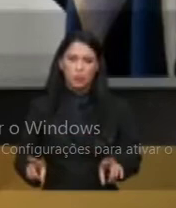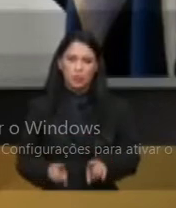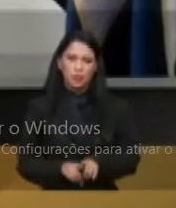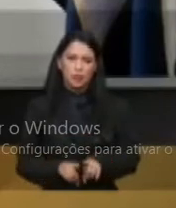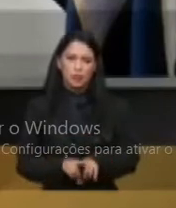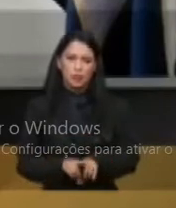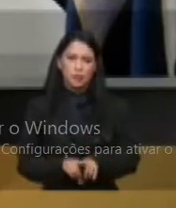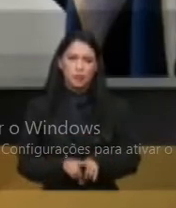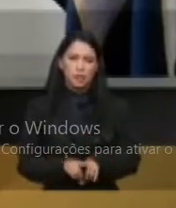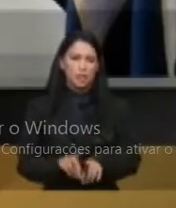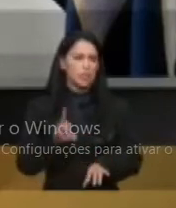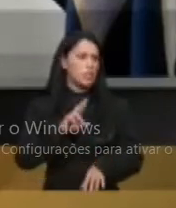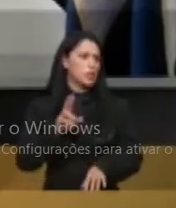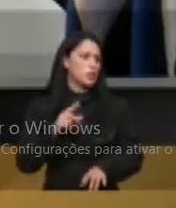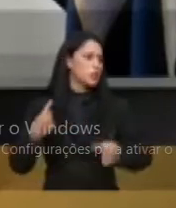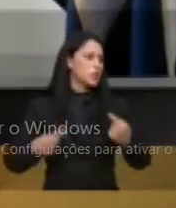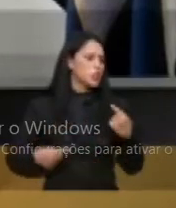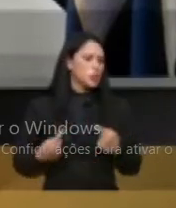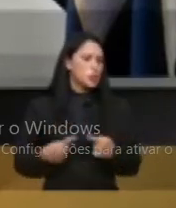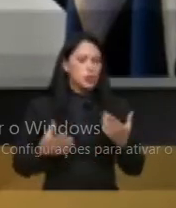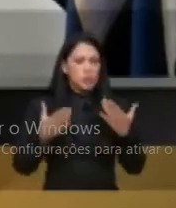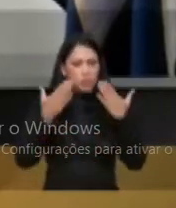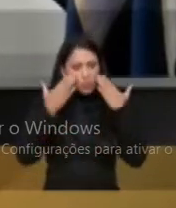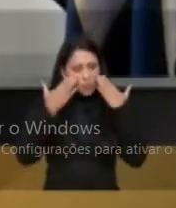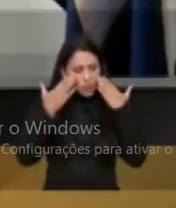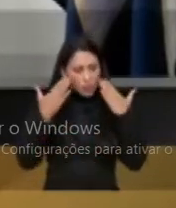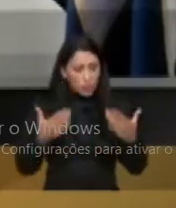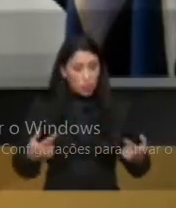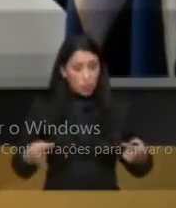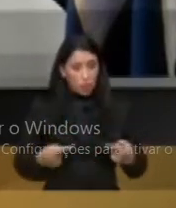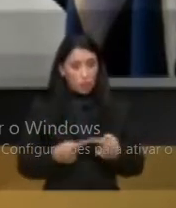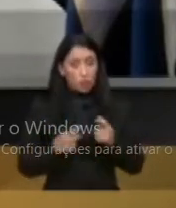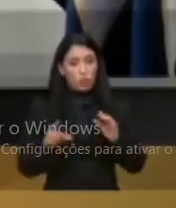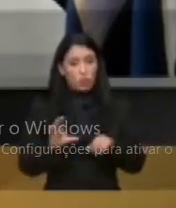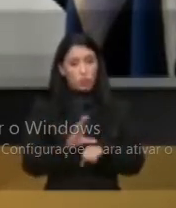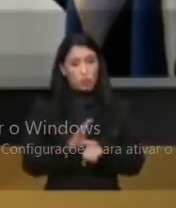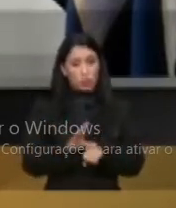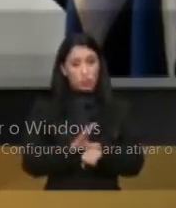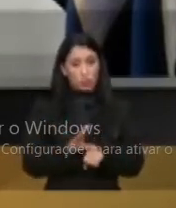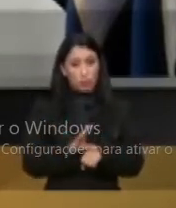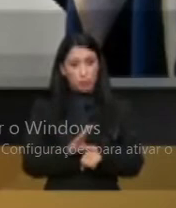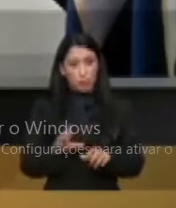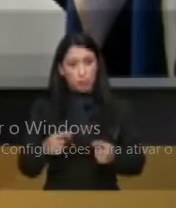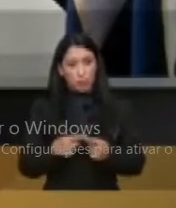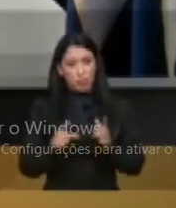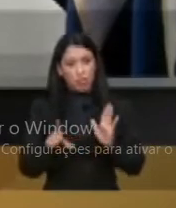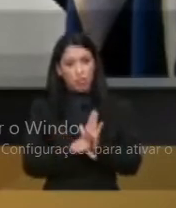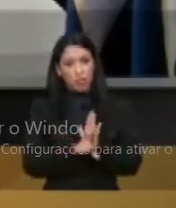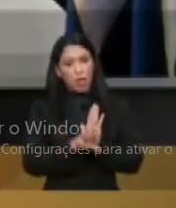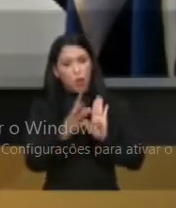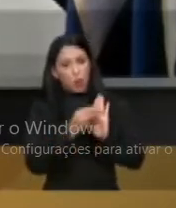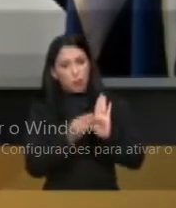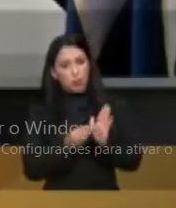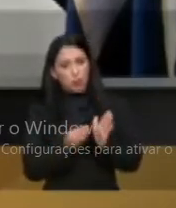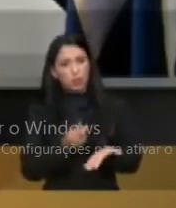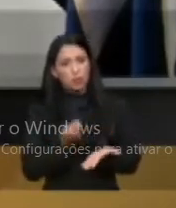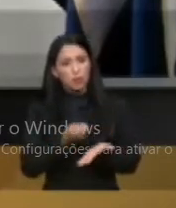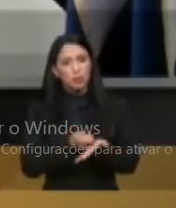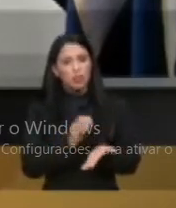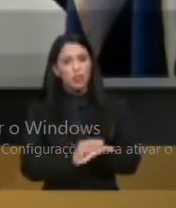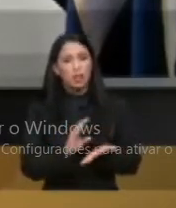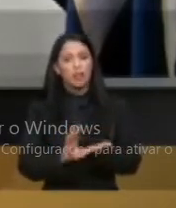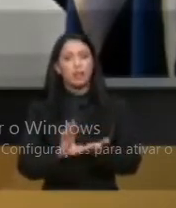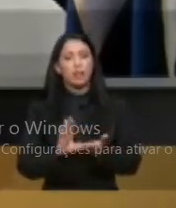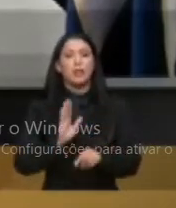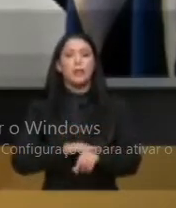neste momento, preambular, destaca-se que não se discute na presente ação a constitucionalidade de legislação eleitoral nem o modelo